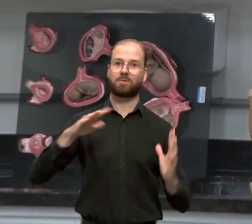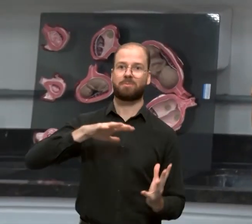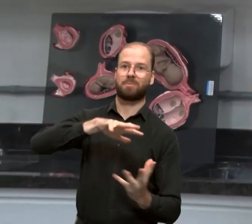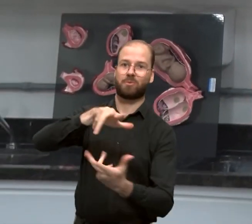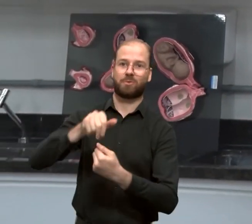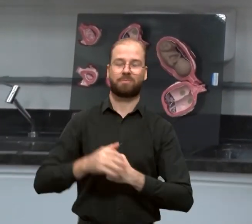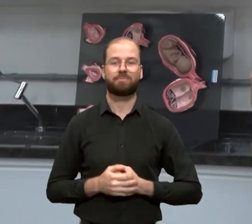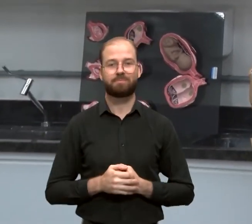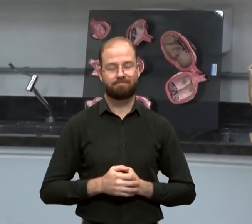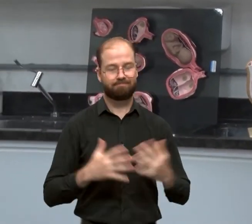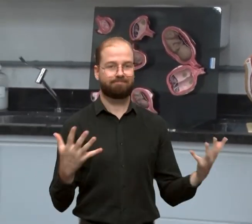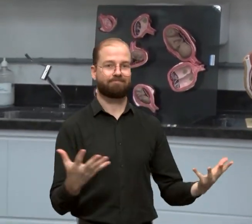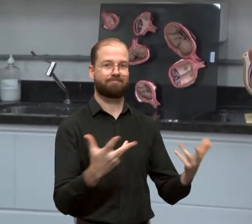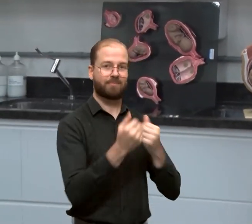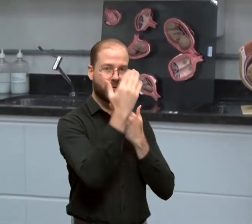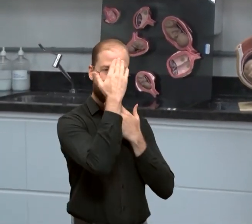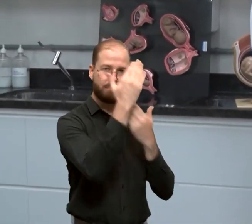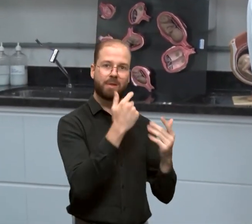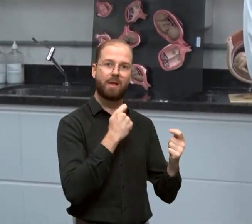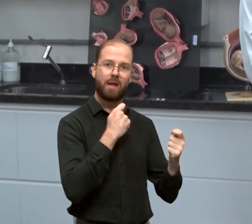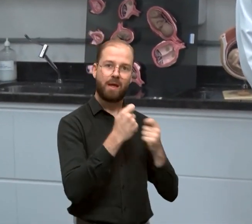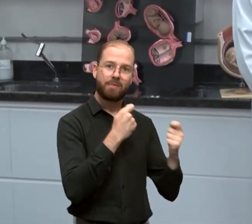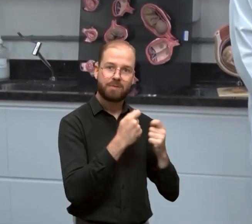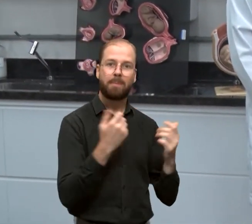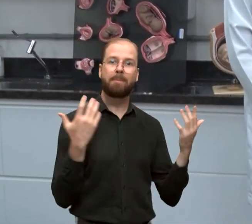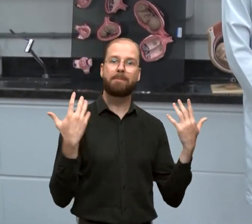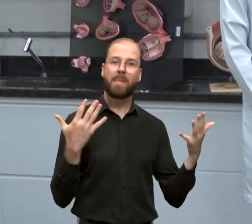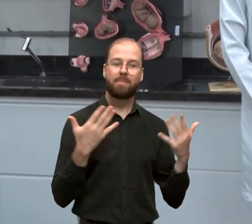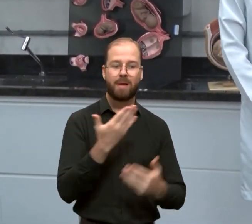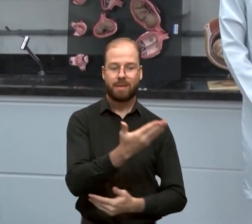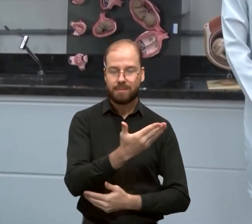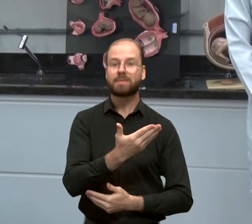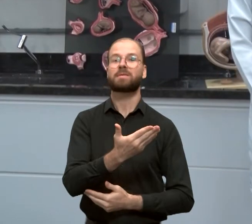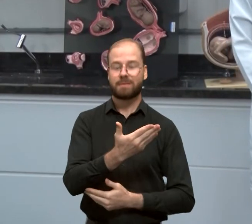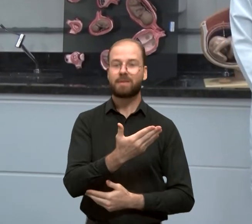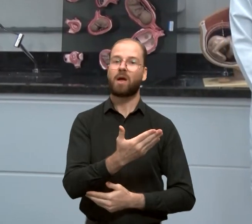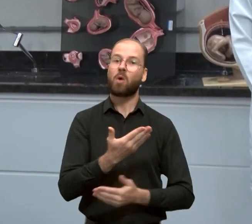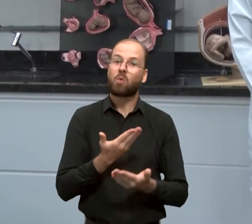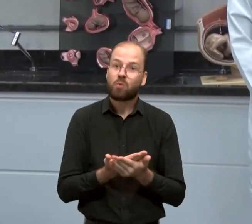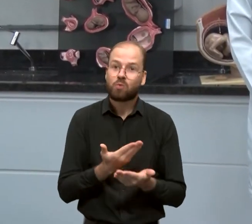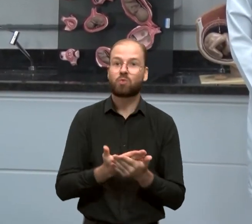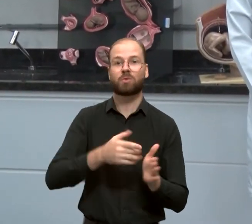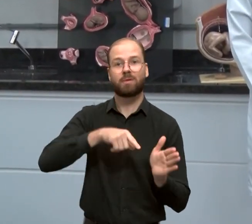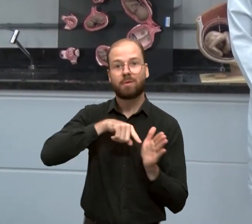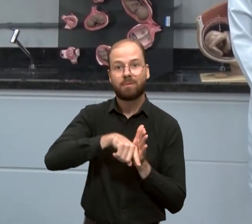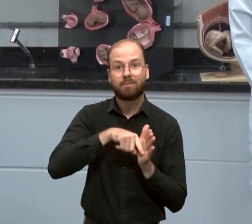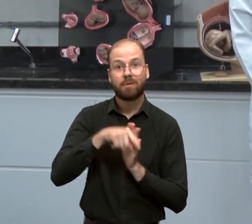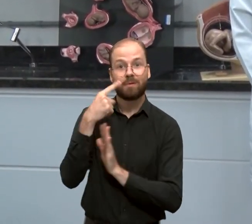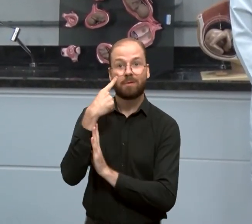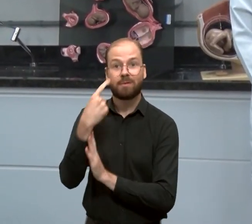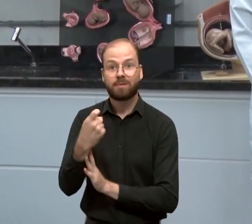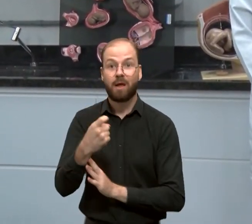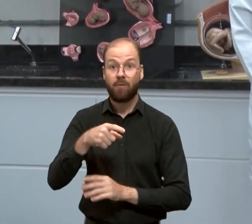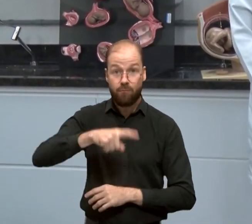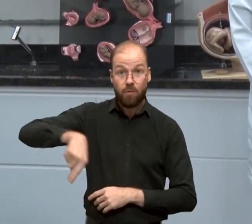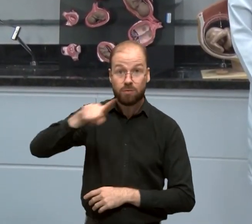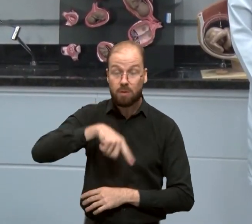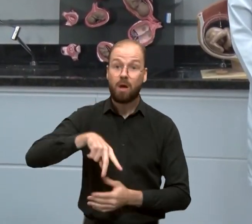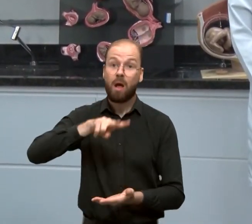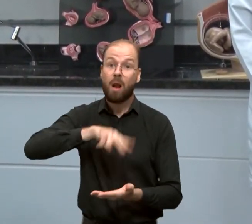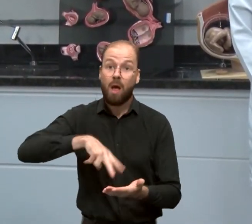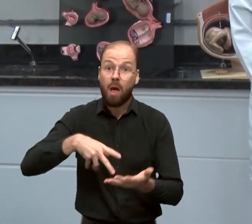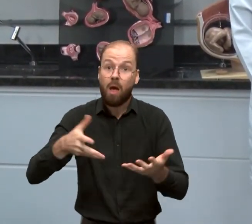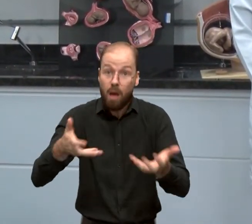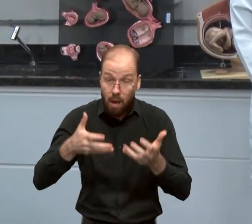obrigado pela entrevista, né? Parabéns pelo estudo, e para você que se interessou em ler o artigo, acesse o site